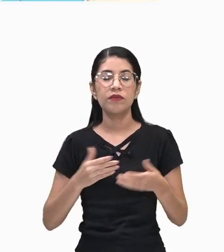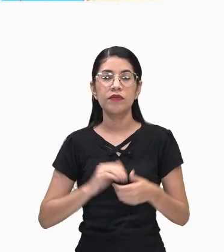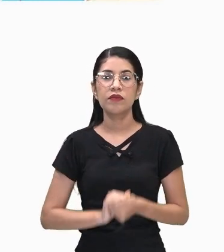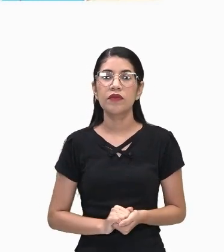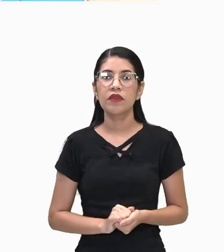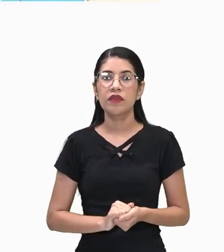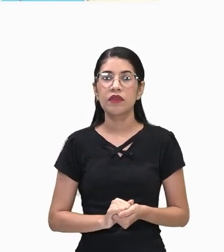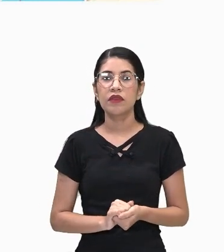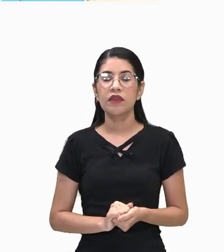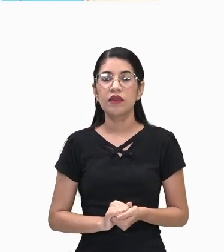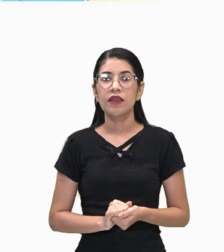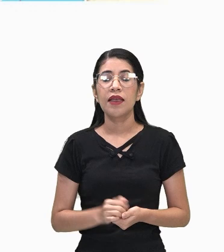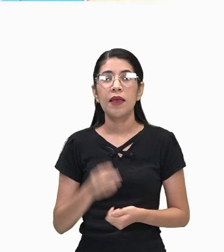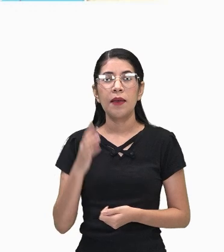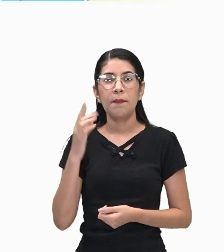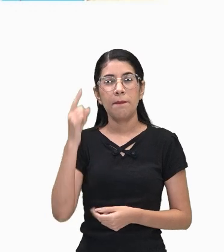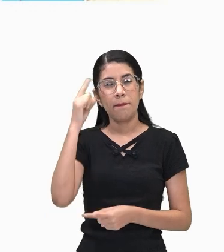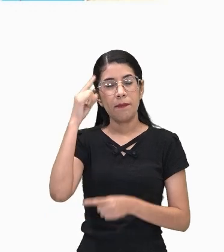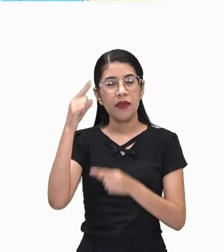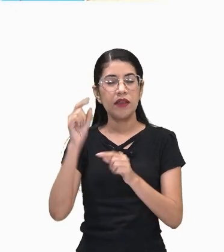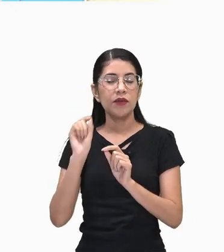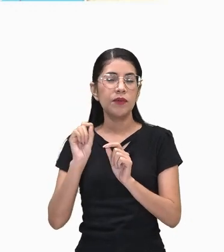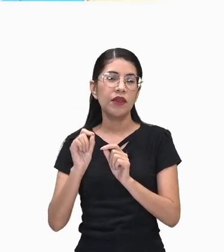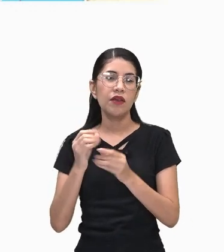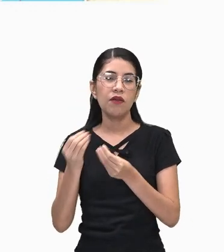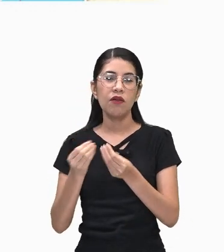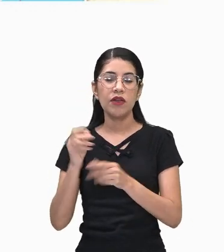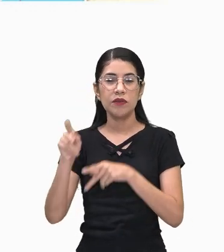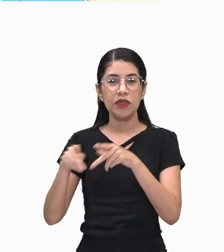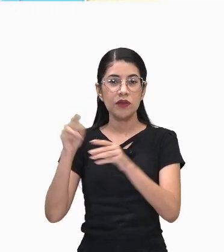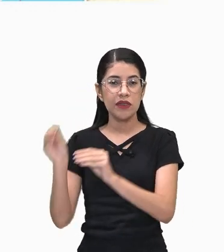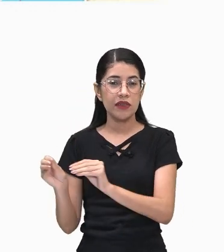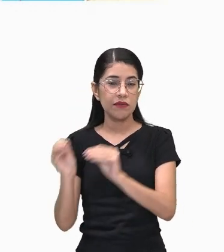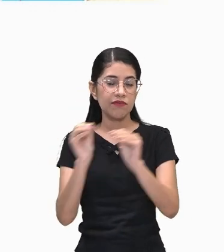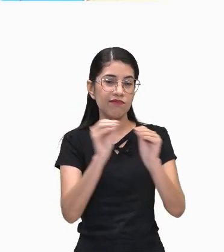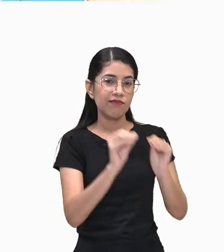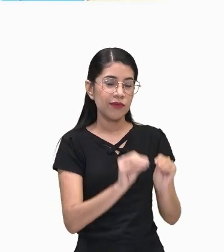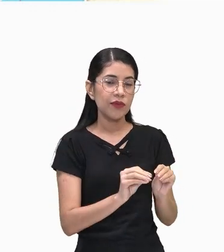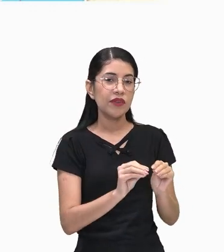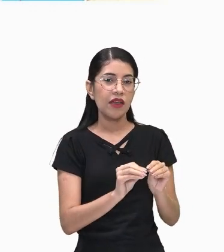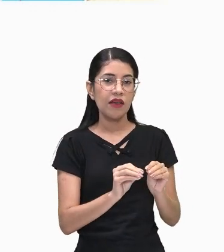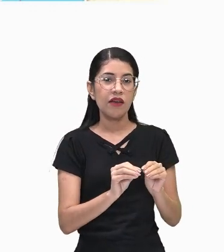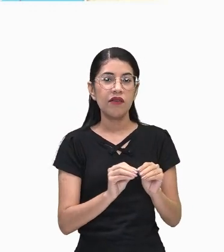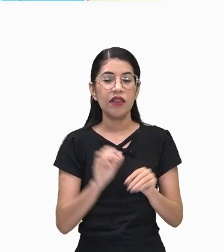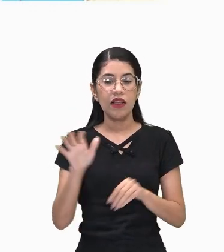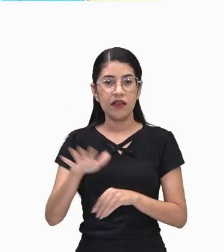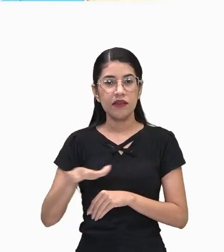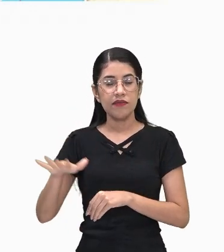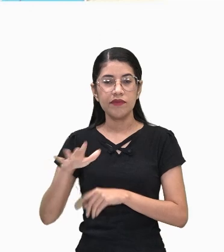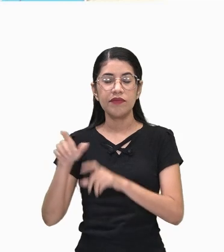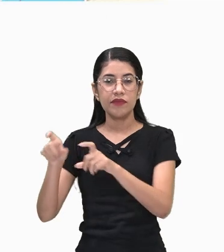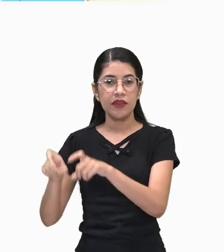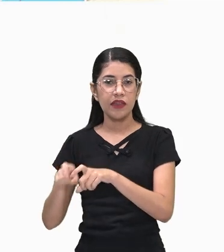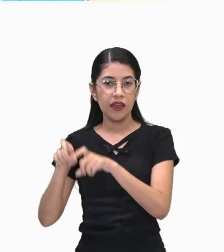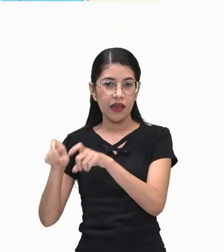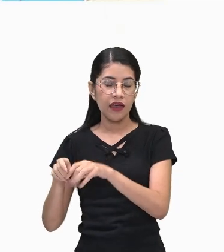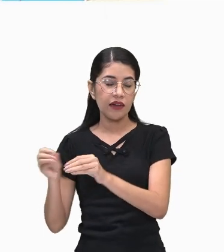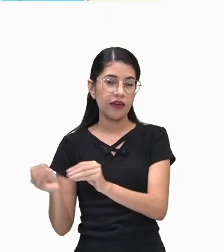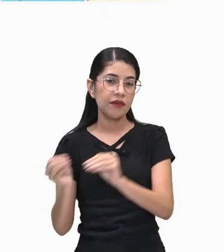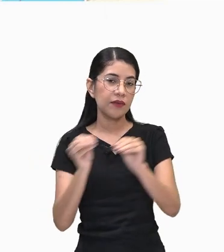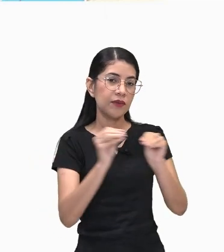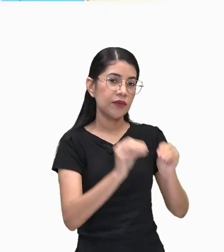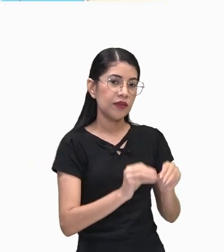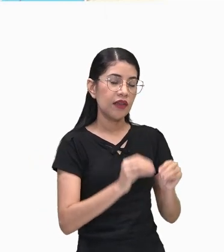tomando essa relevância dessa migração de pessoas aí, desse êxodo rural que acontece entre